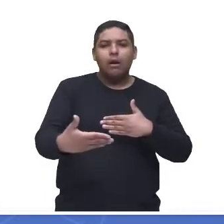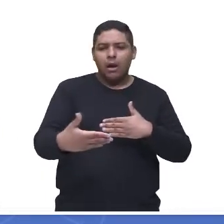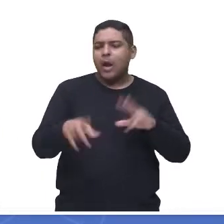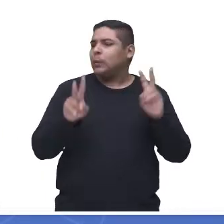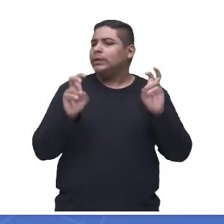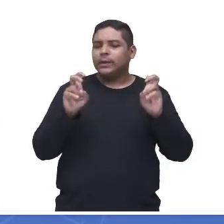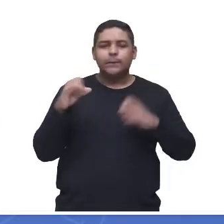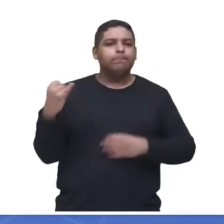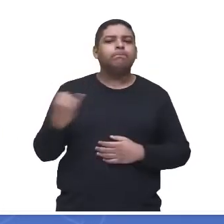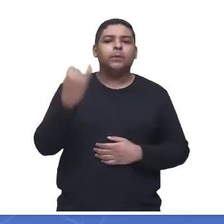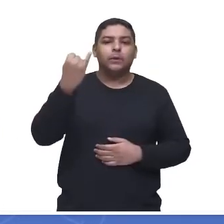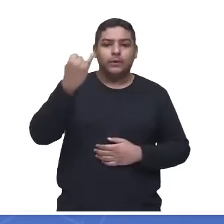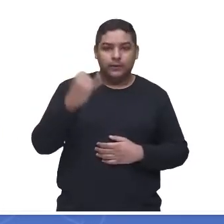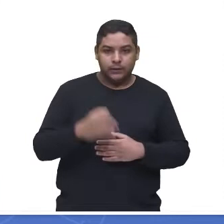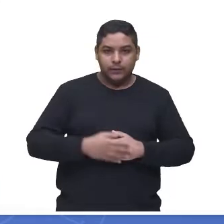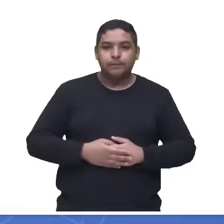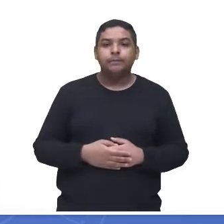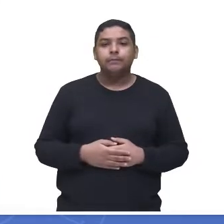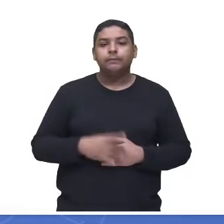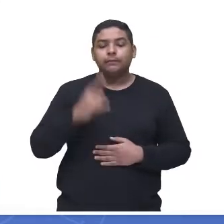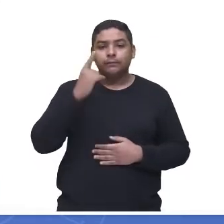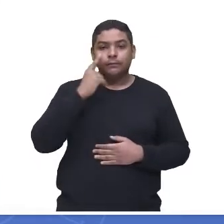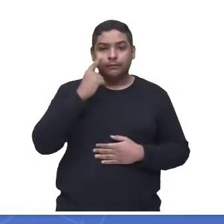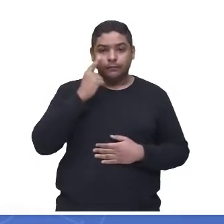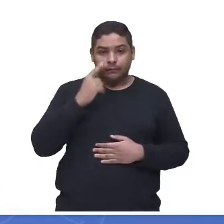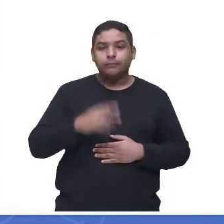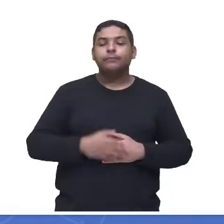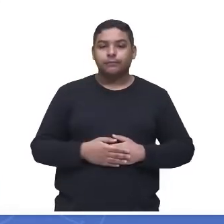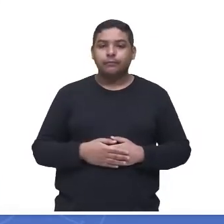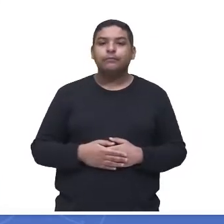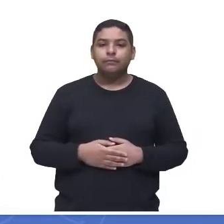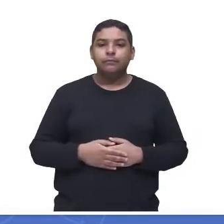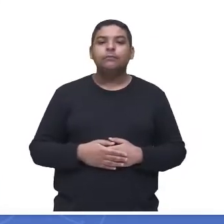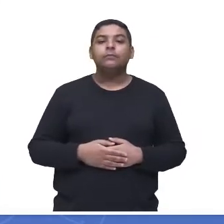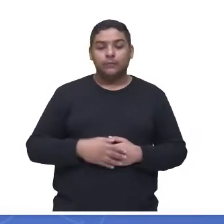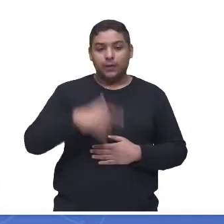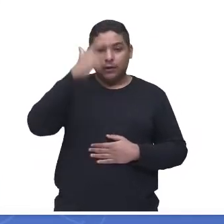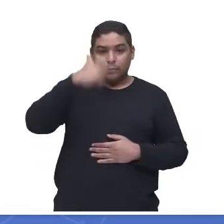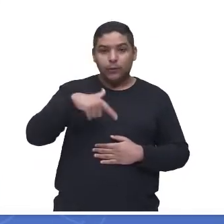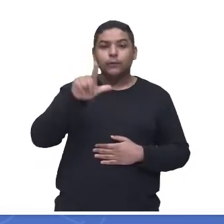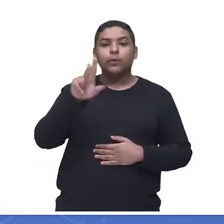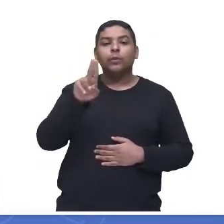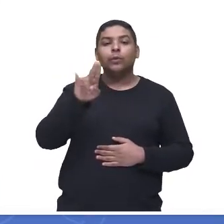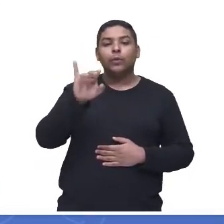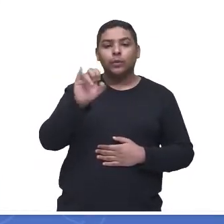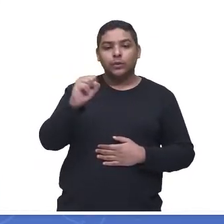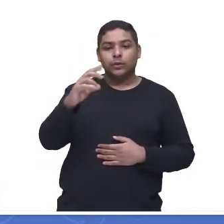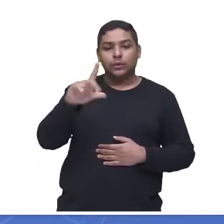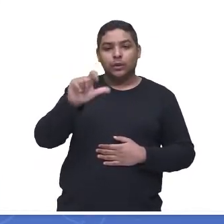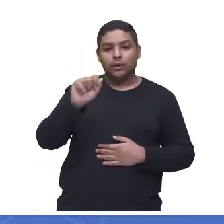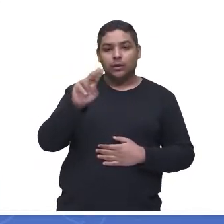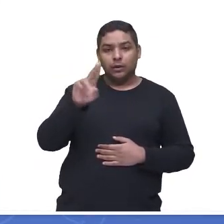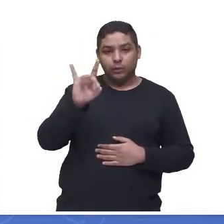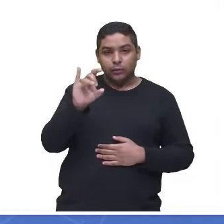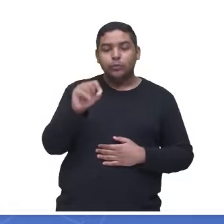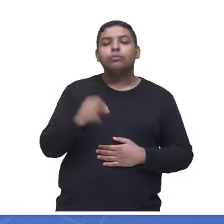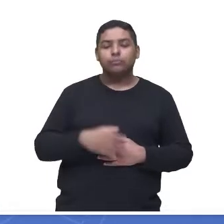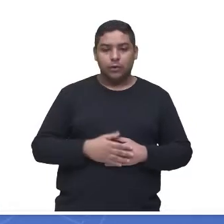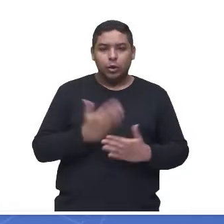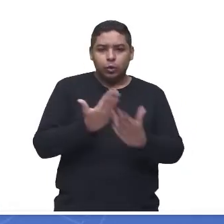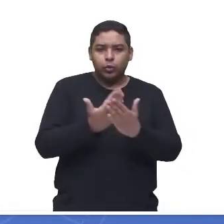muito importante, né? Vamos lá, vamos ver qual é esse assunto. Eu sou o professor Luiz Cláudio, né? Nós estamos trabalhando filosofia com